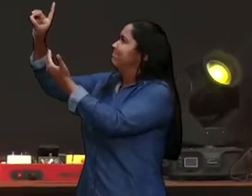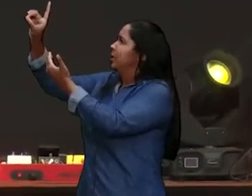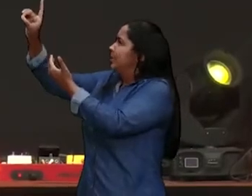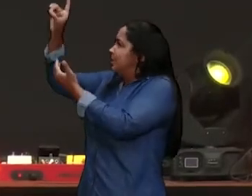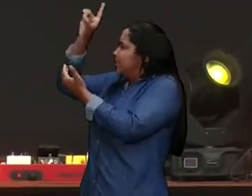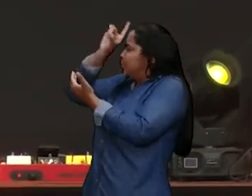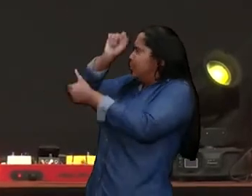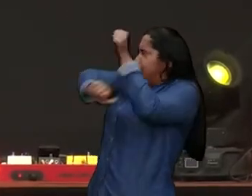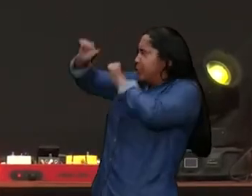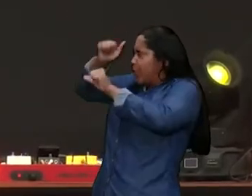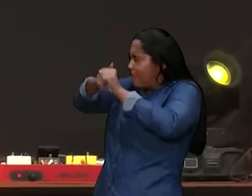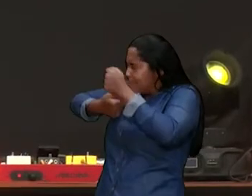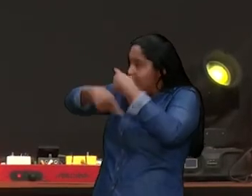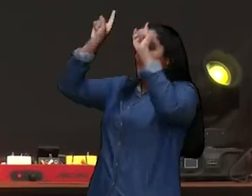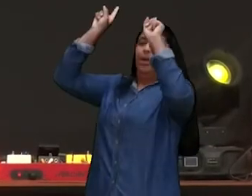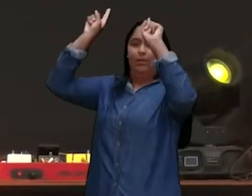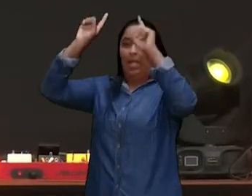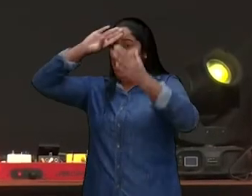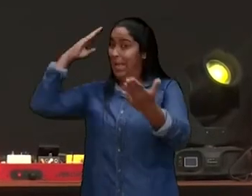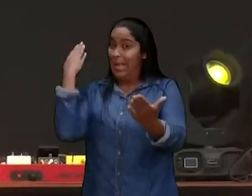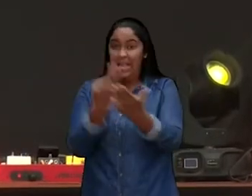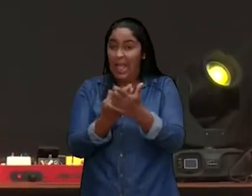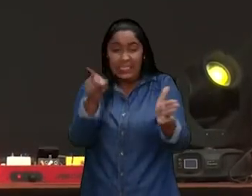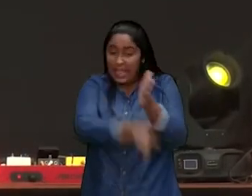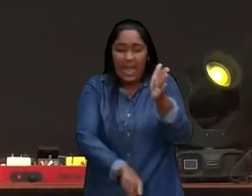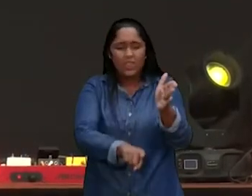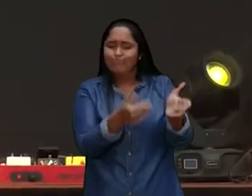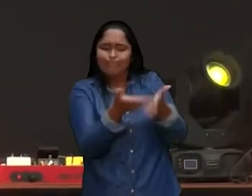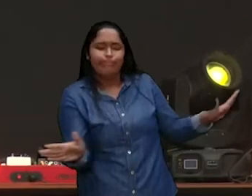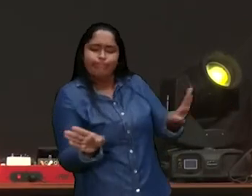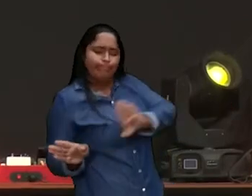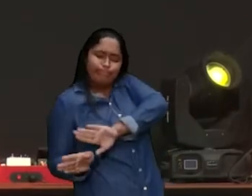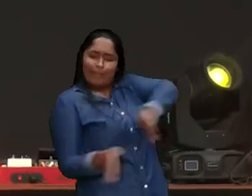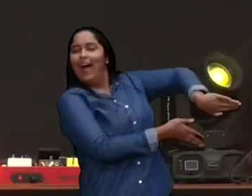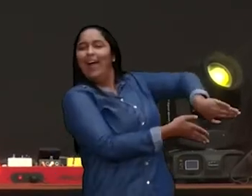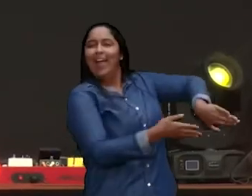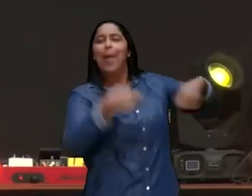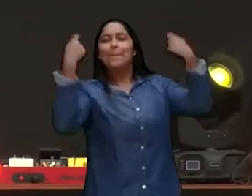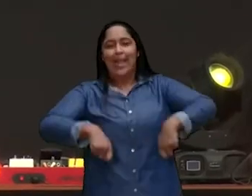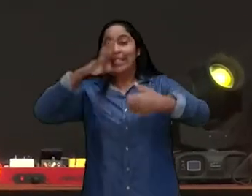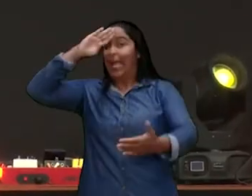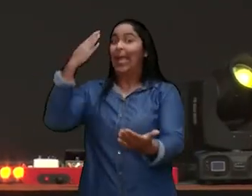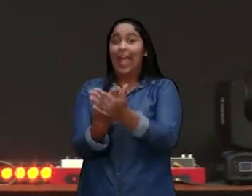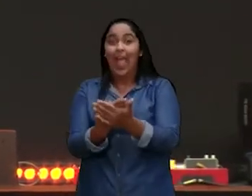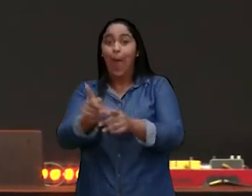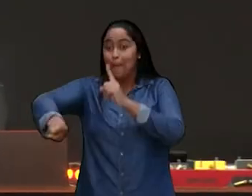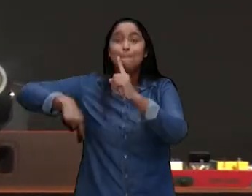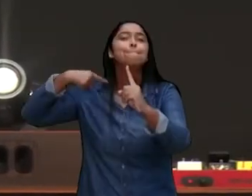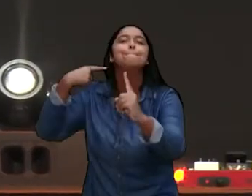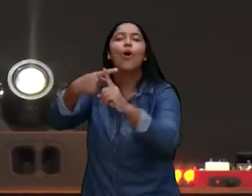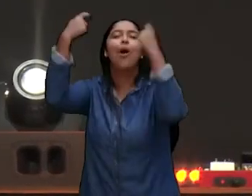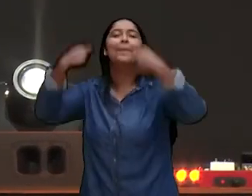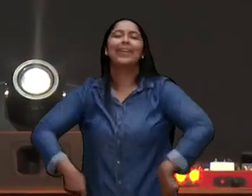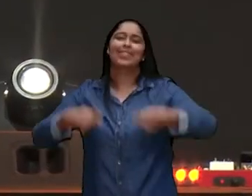eu preciso do teu poder para isso se você não fizer isso com você mesmo se você não tomar uma posição se